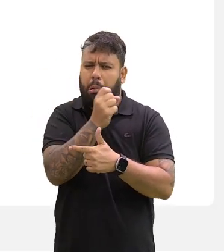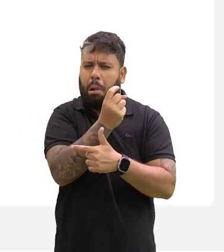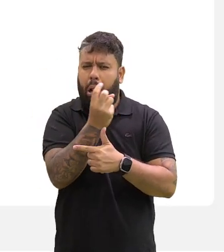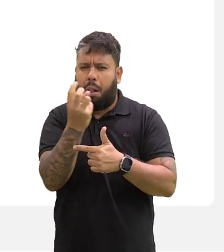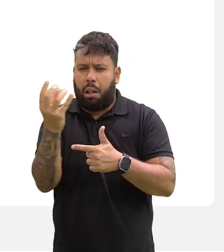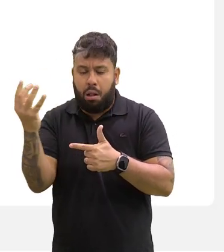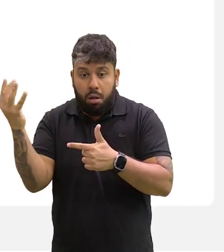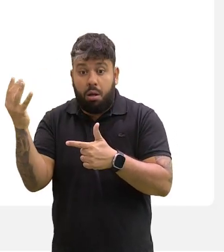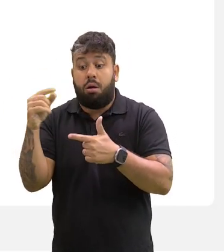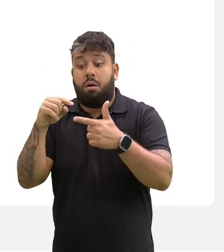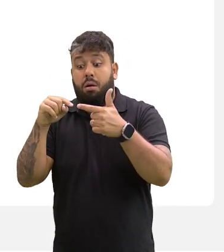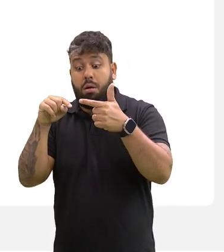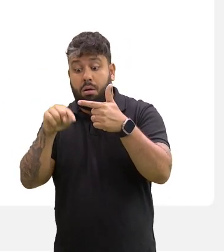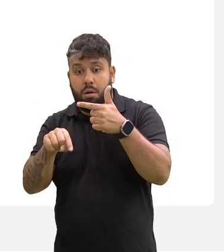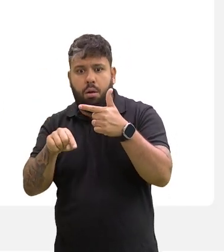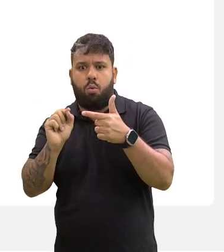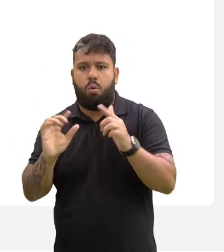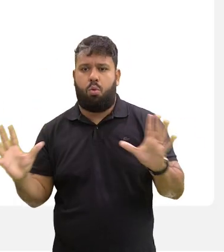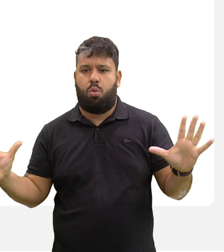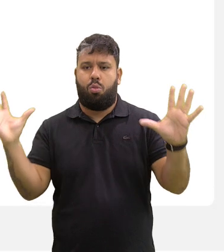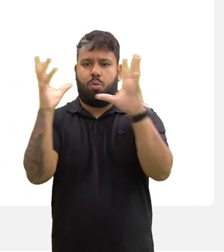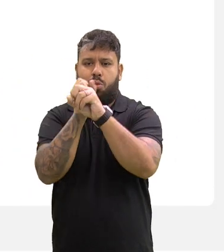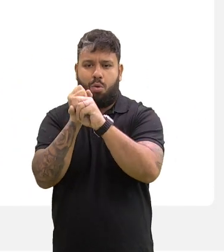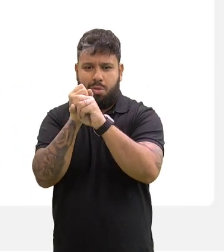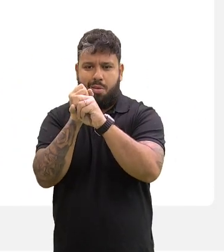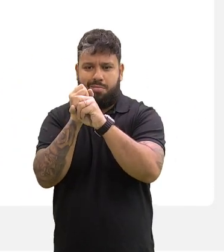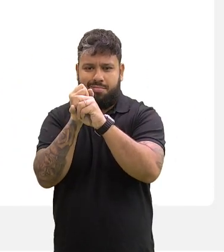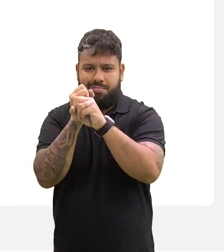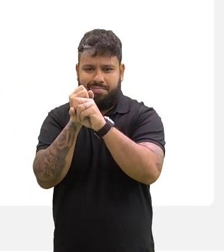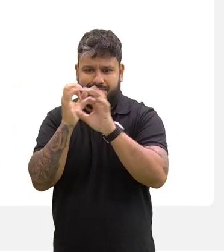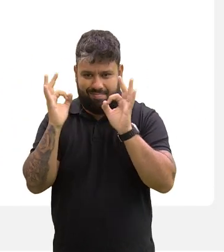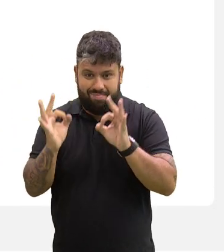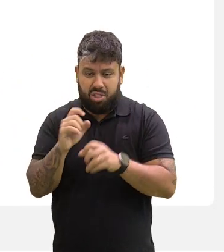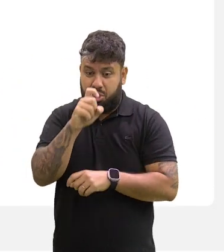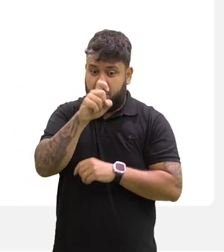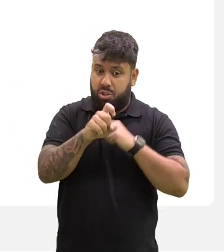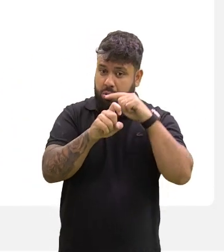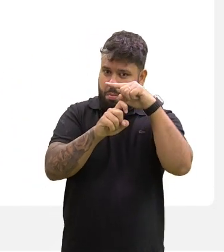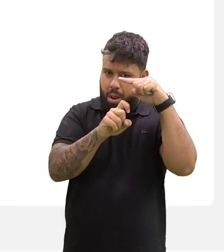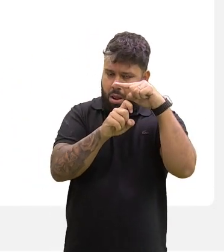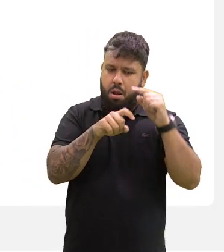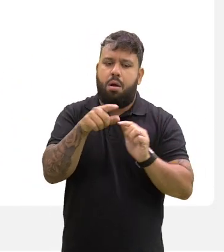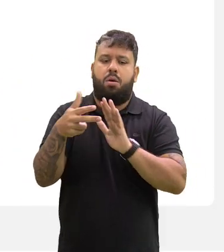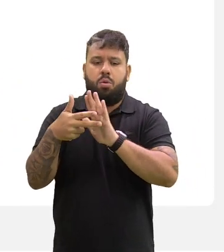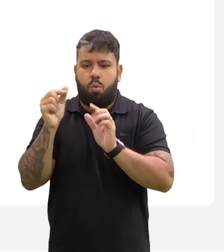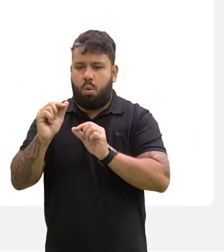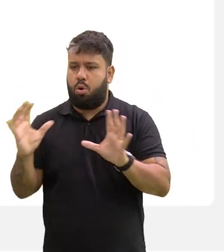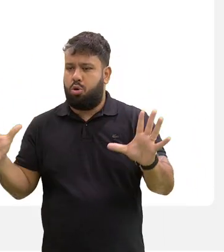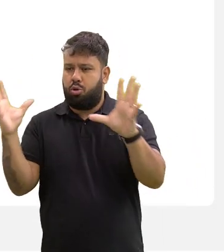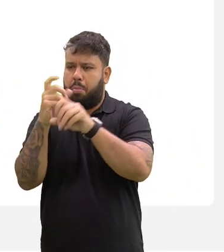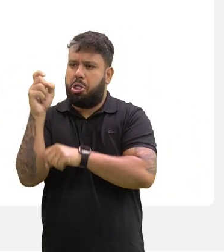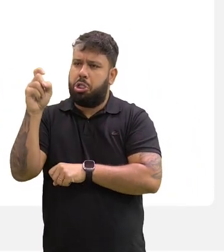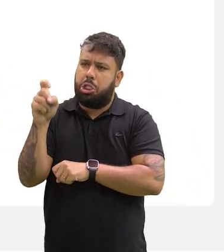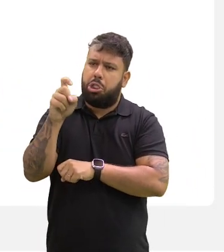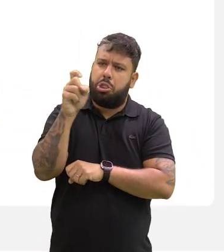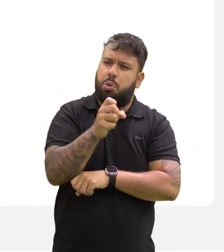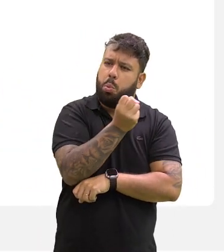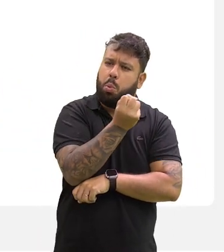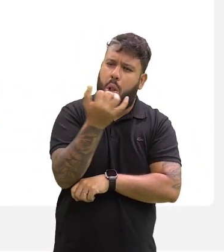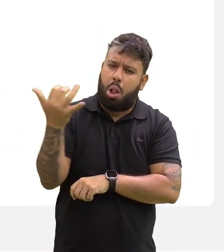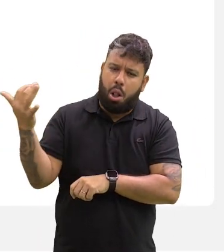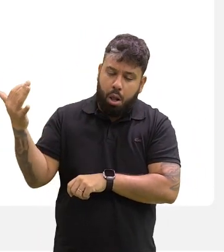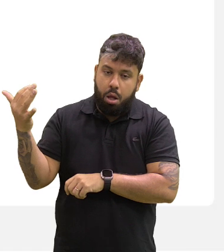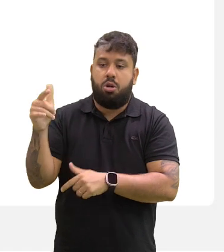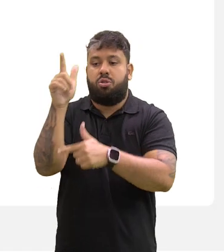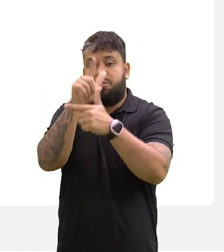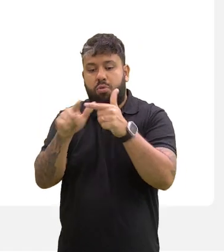total de valores somados, ok? Então, x barra é igual ao somatório de xi, com i variando de 1 até n, dividido por